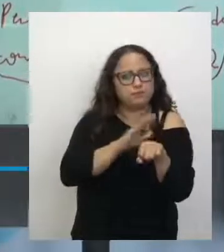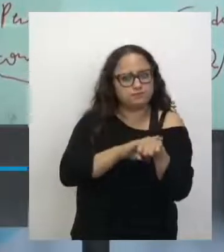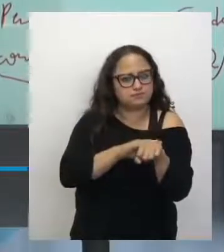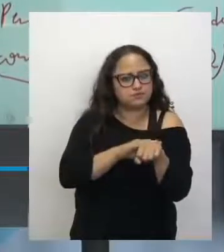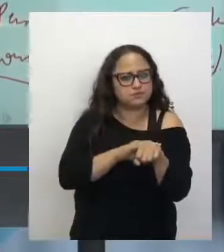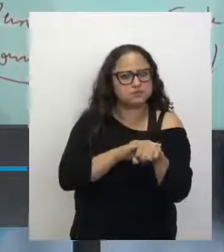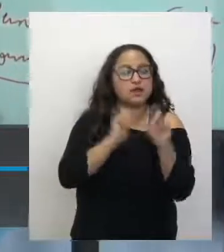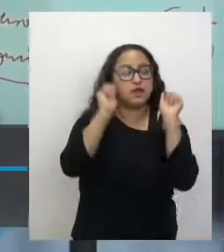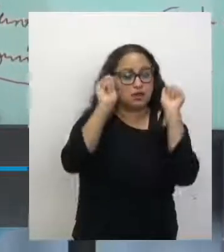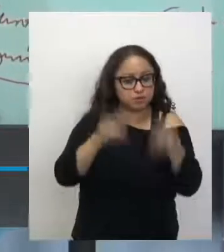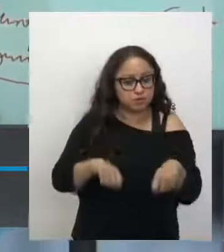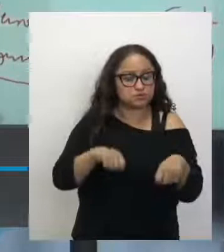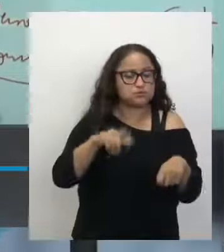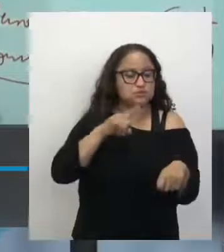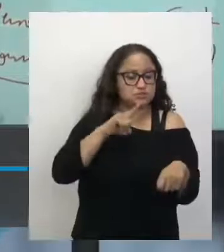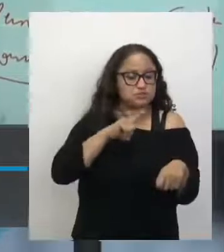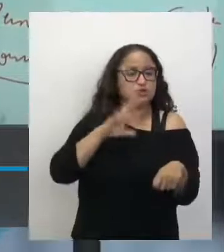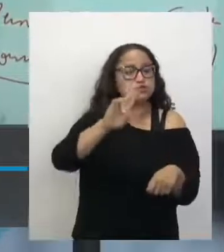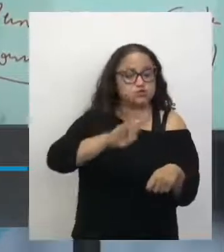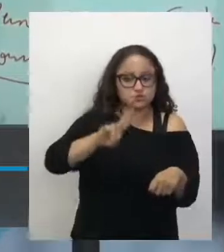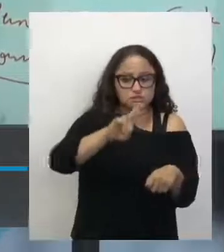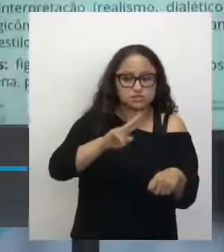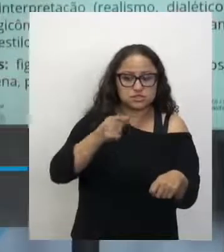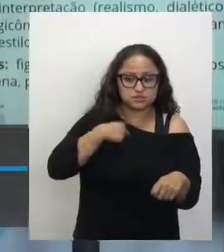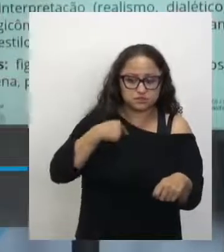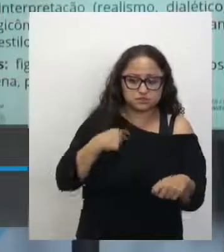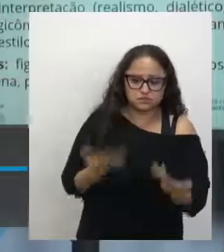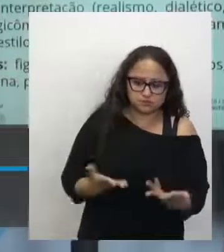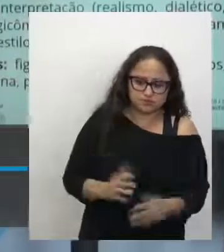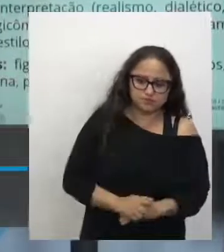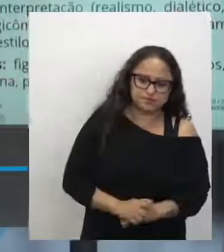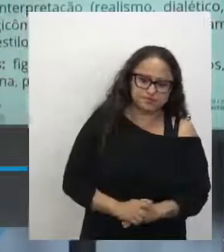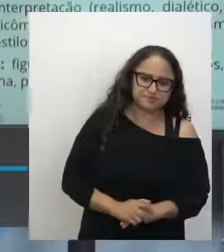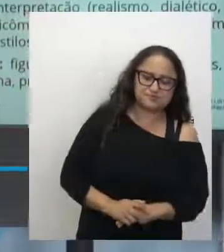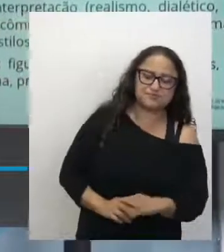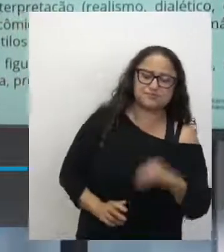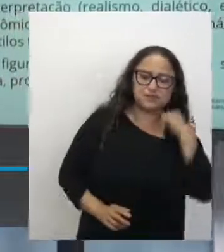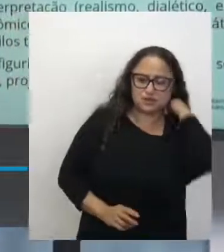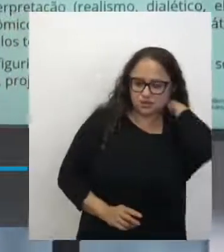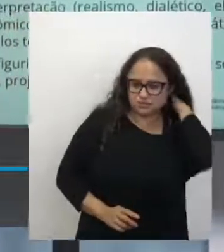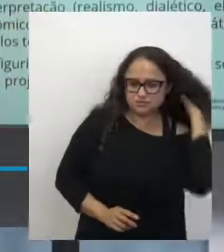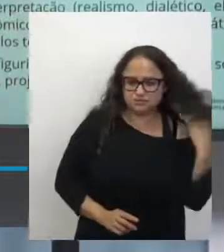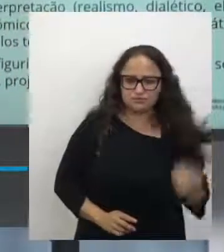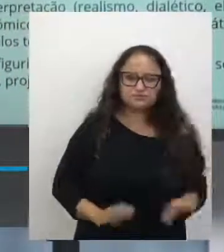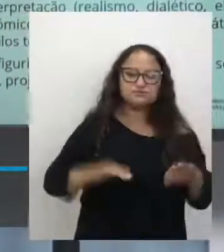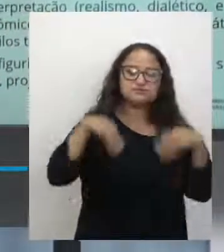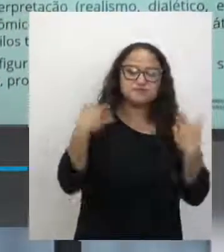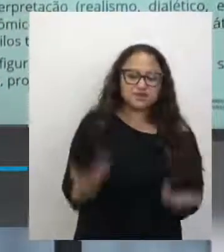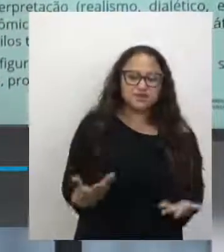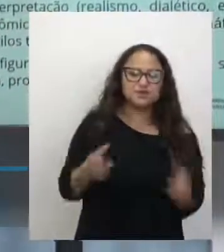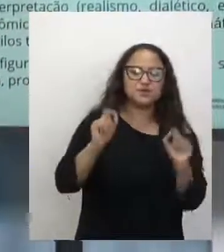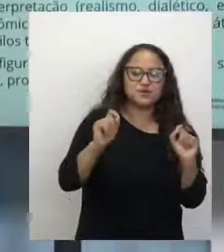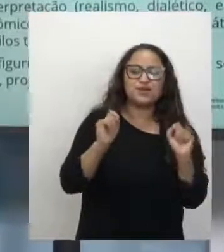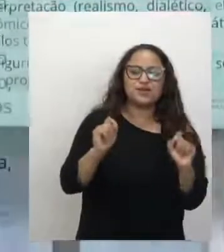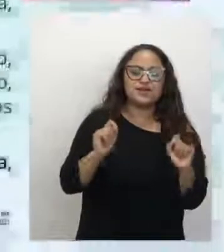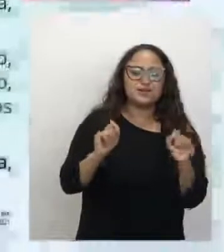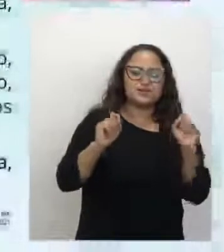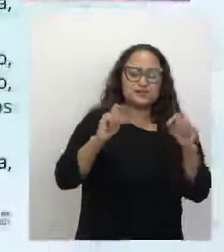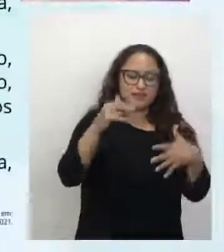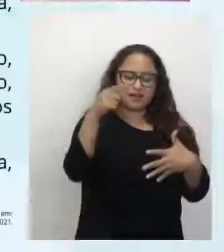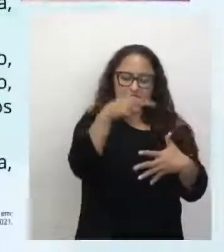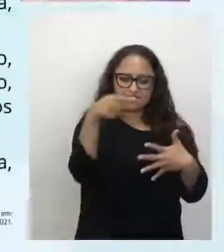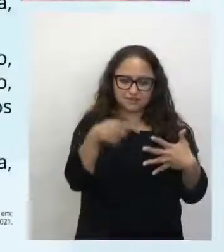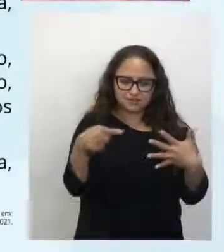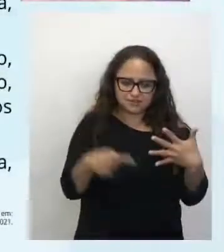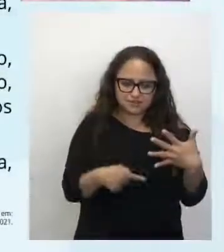as possibilidades do meu corpo e as limitações dele, certo? Olha só. Então, como elementos das linguagens do teatro, nós temos aí,